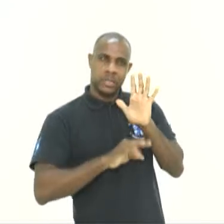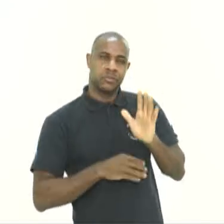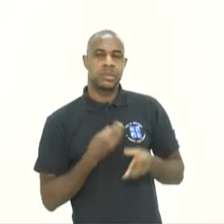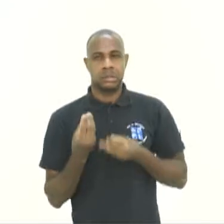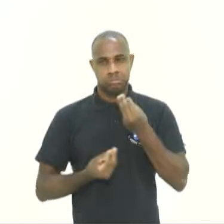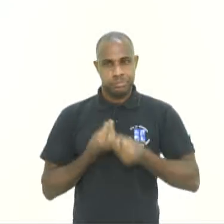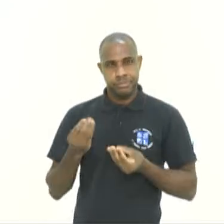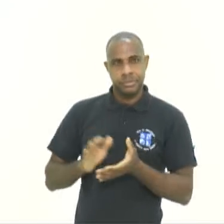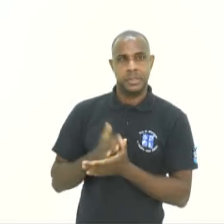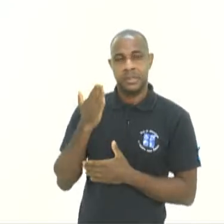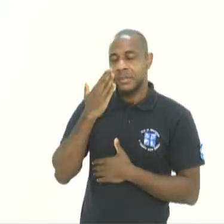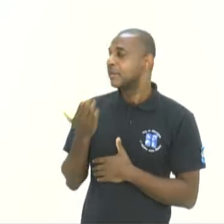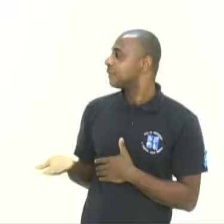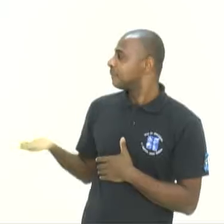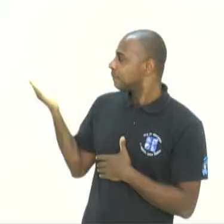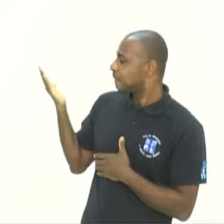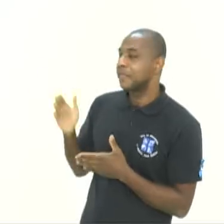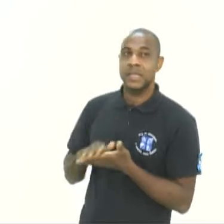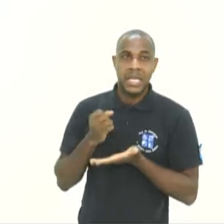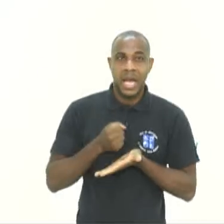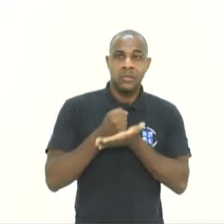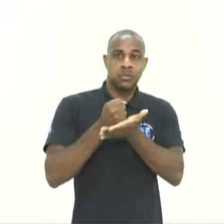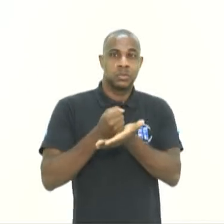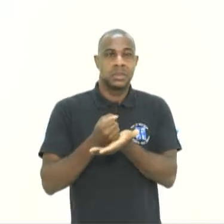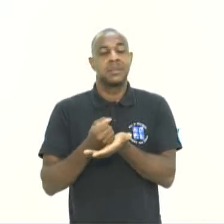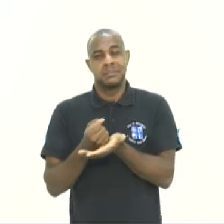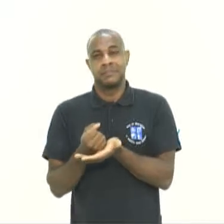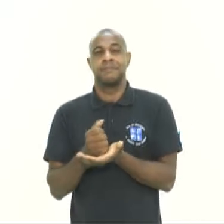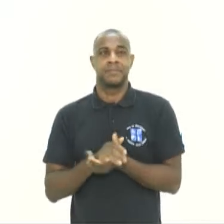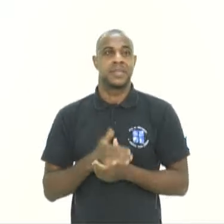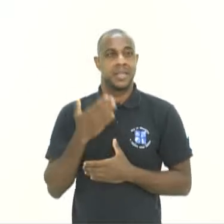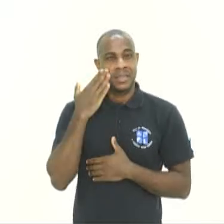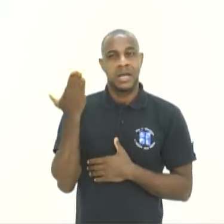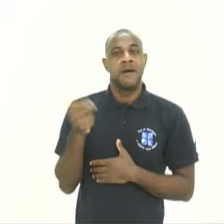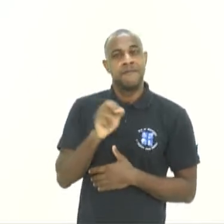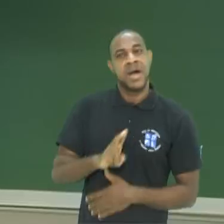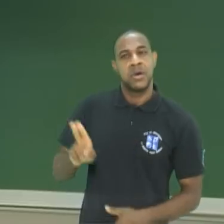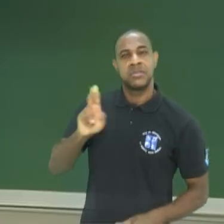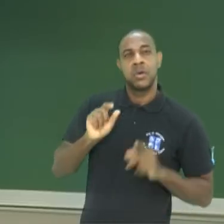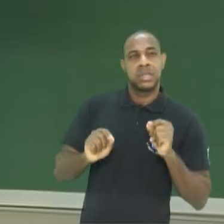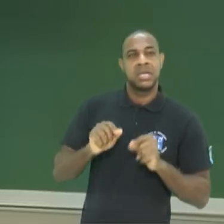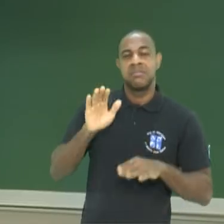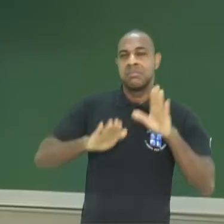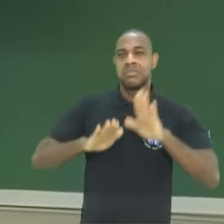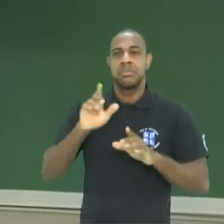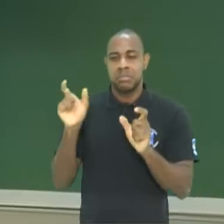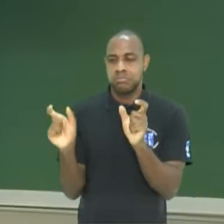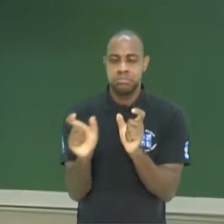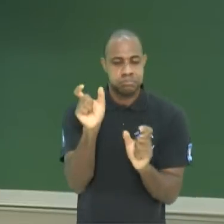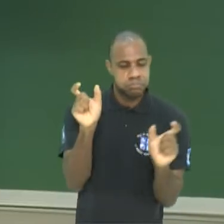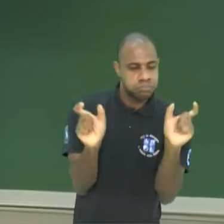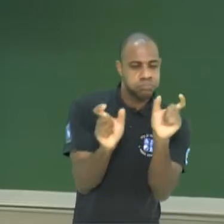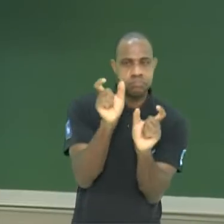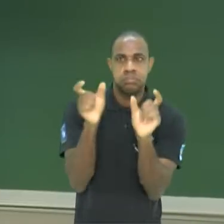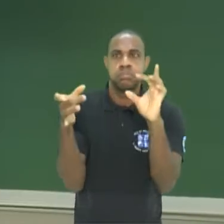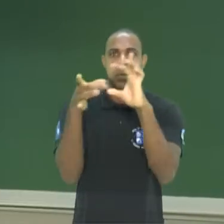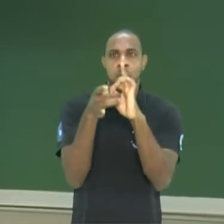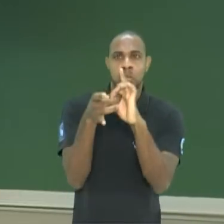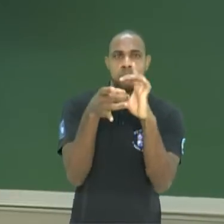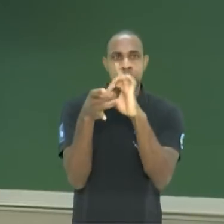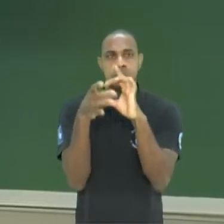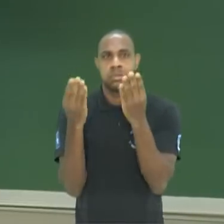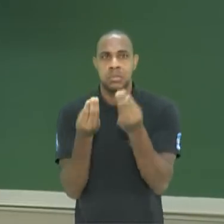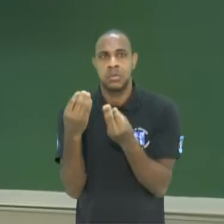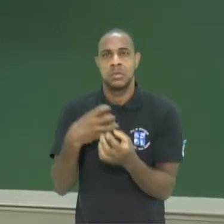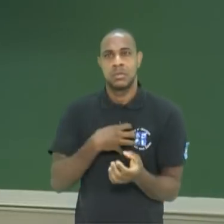na produção de sentidos do texto. Então, vou usar ali algumas conjunções para produzir alguns sentidos.